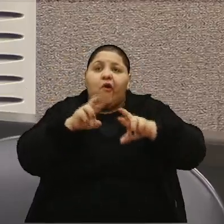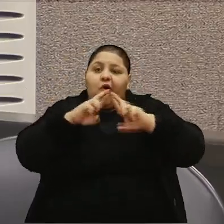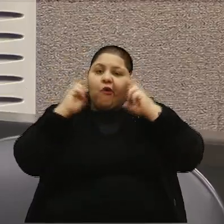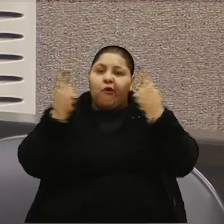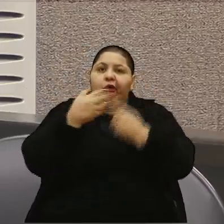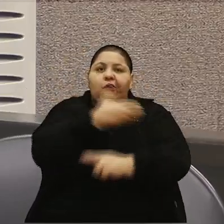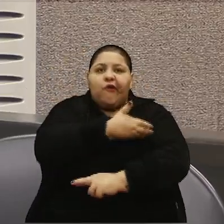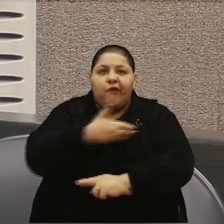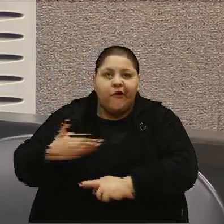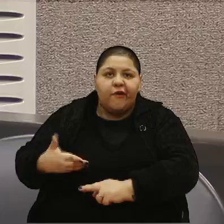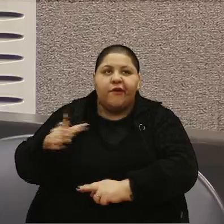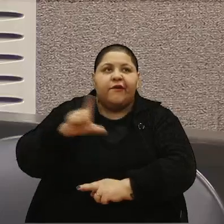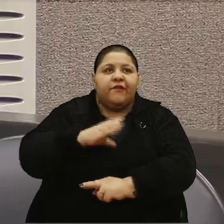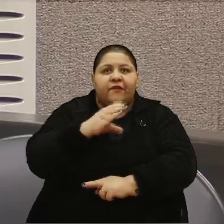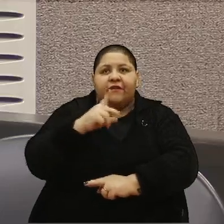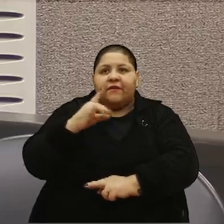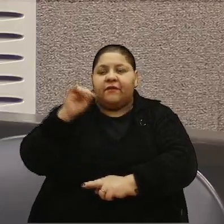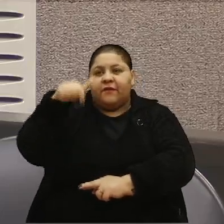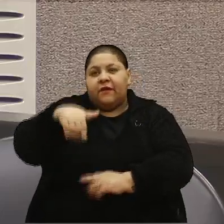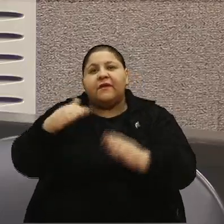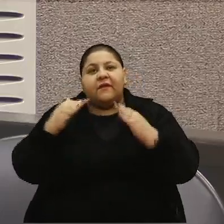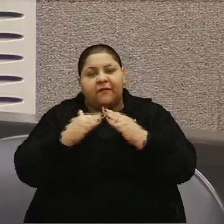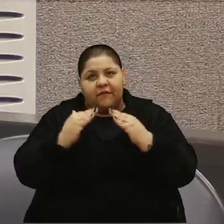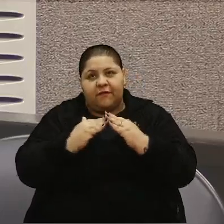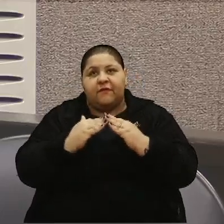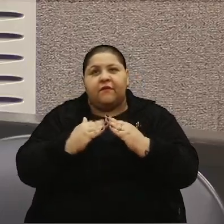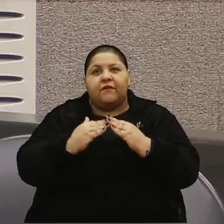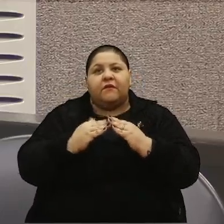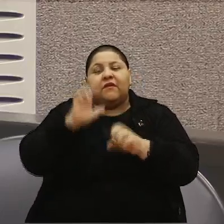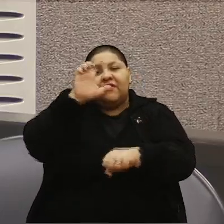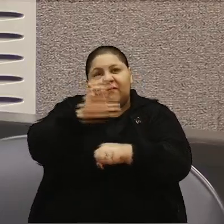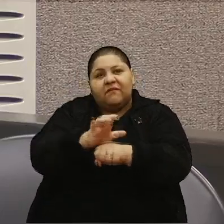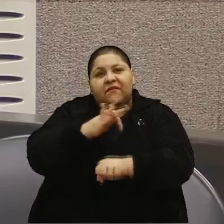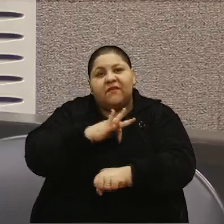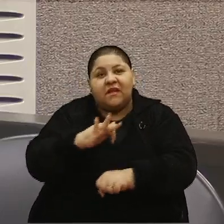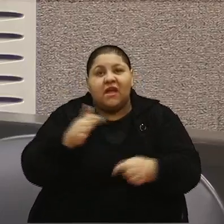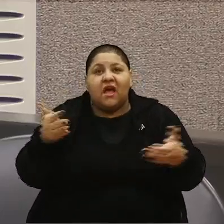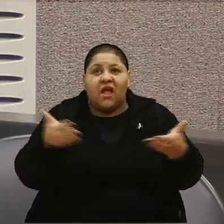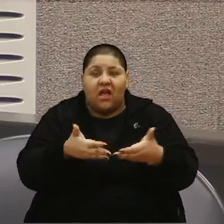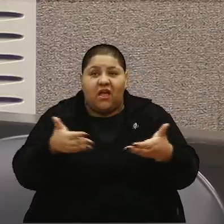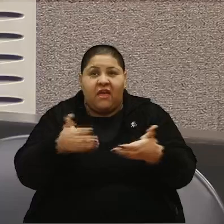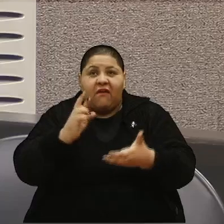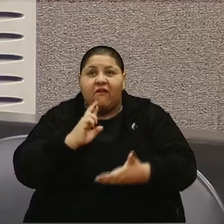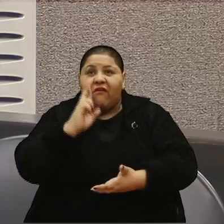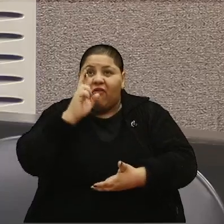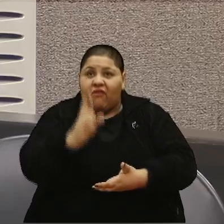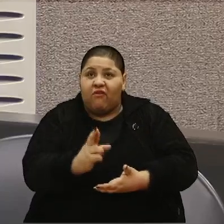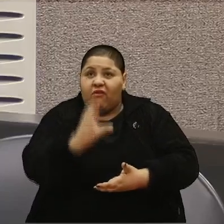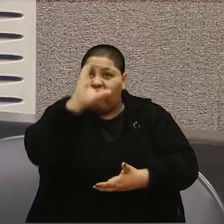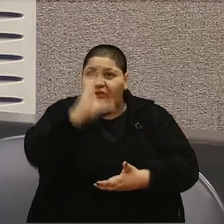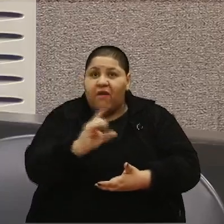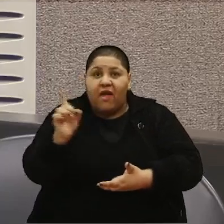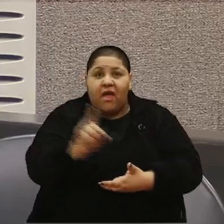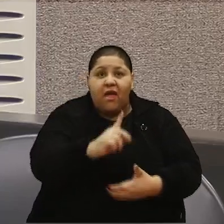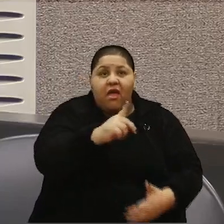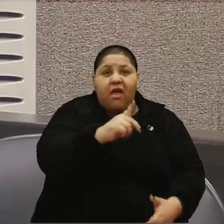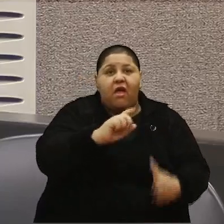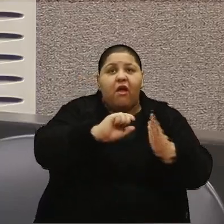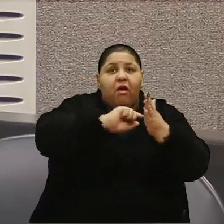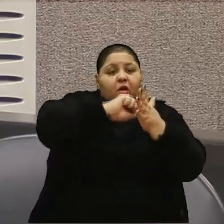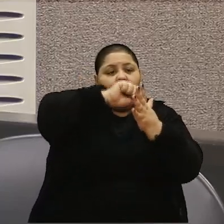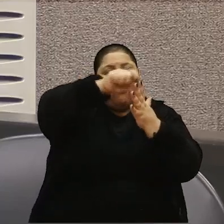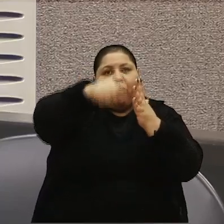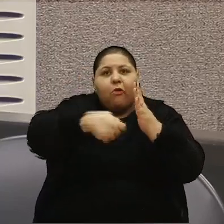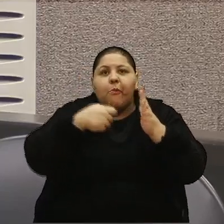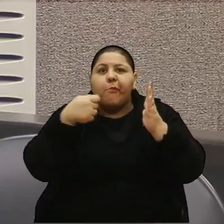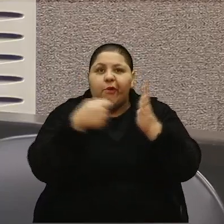tem CPI, não aqui nessa casa, mas no estadual e no federal. Agora, a resposta para o consumidor é PROCON. O que diz respeito à lei, diz